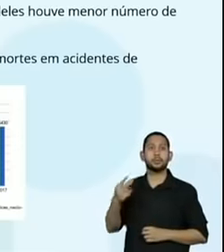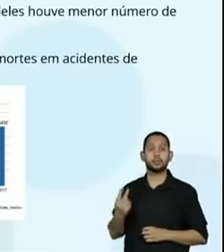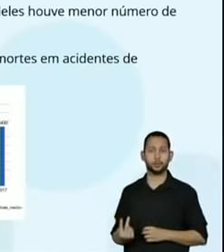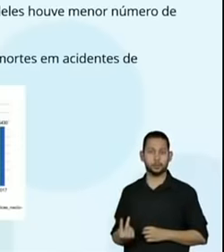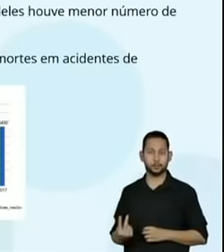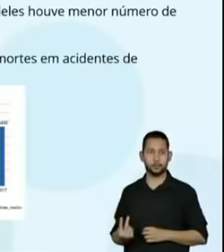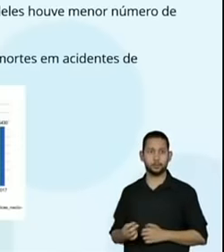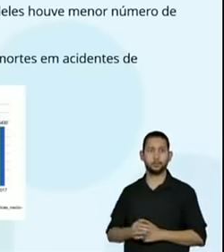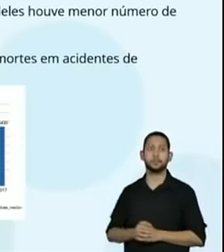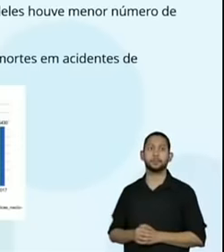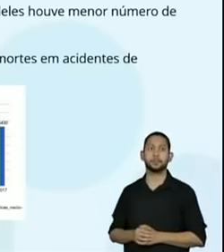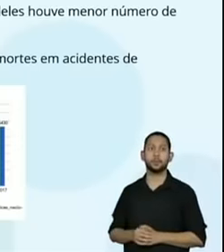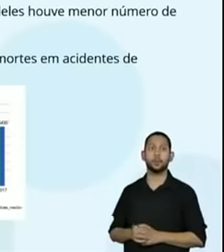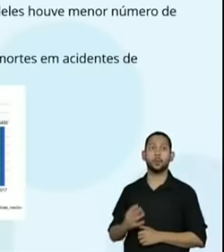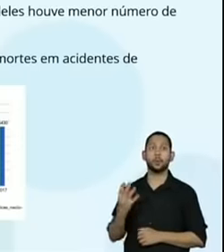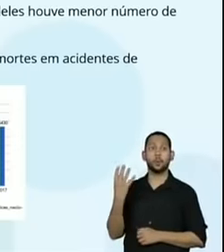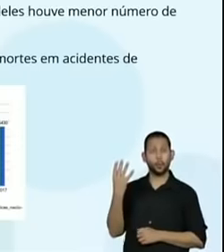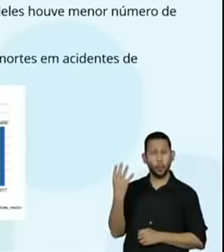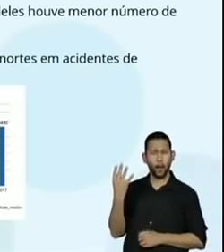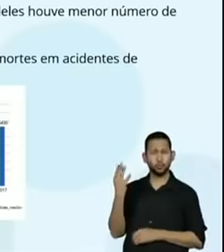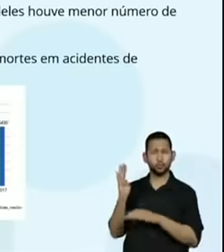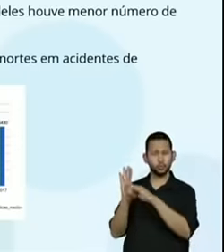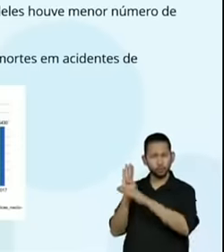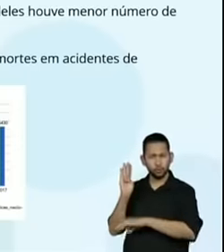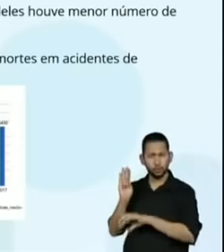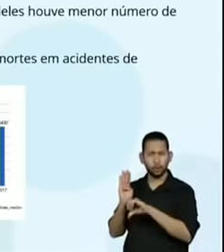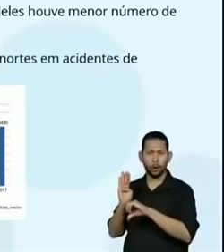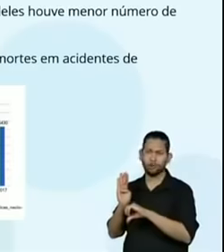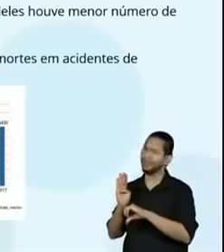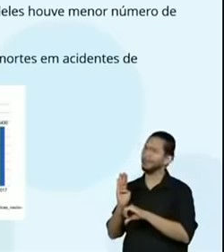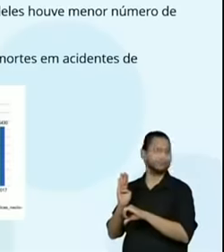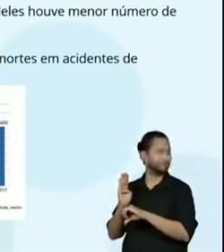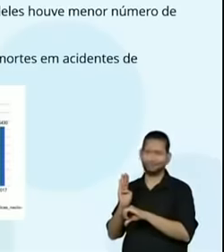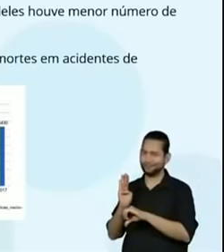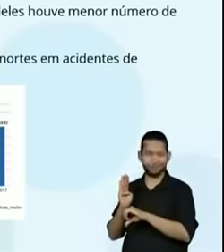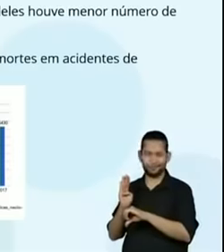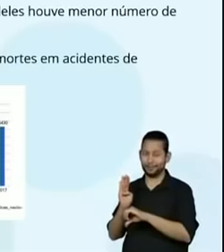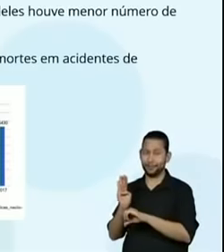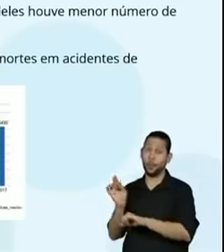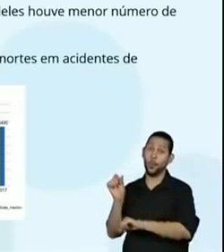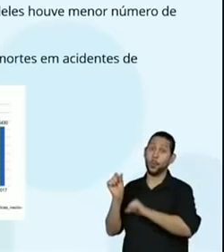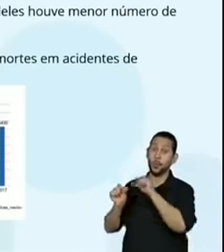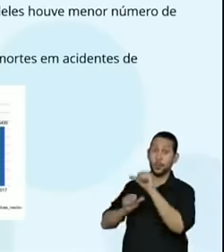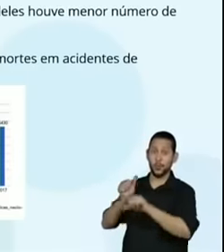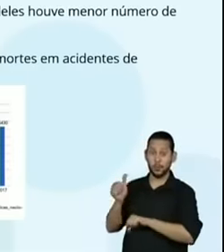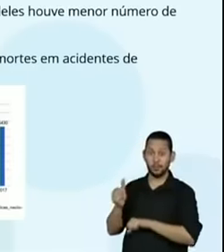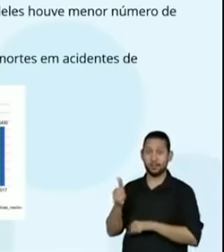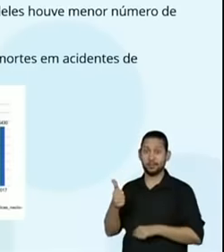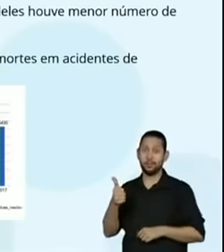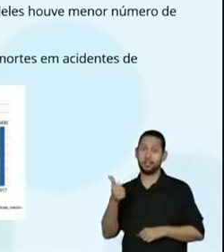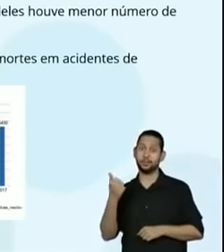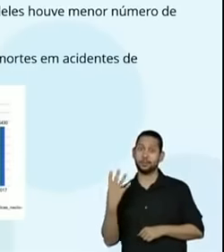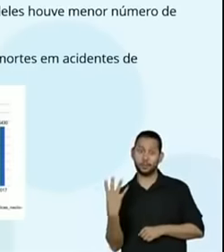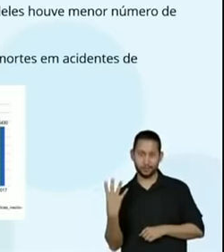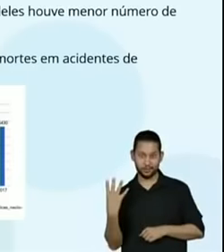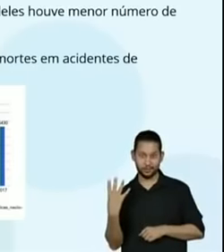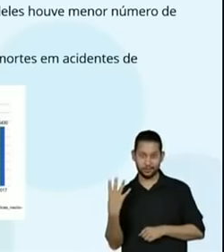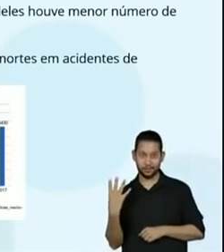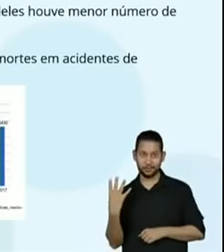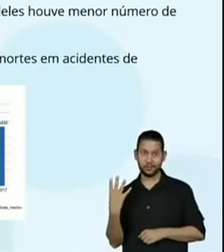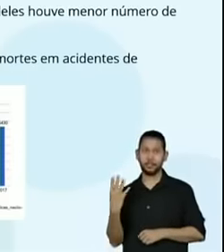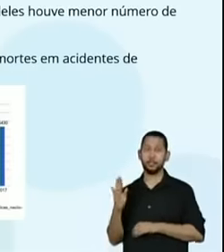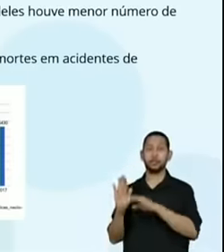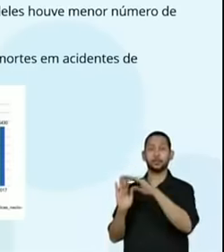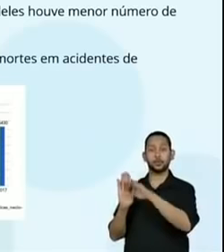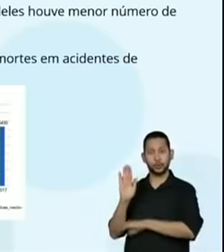é 2, fácil. E 4 para tirar 9 não dá, vamos emprestar. Esse vai virar